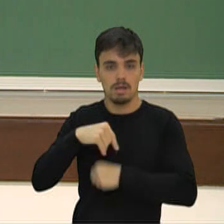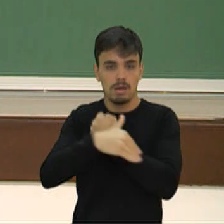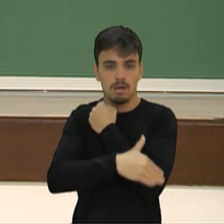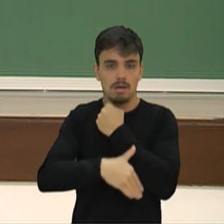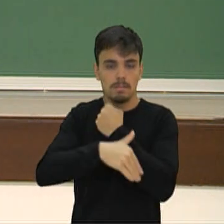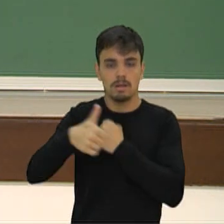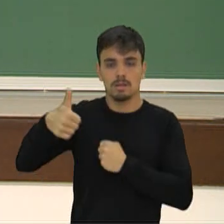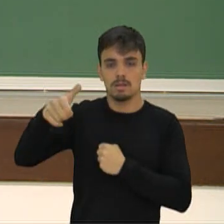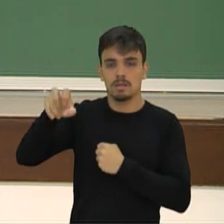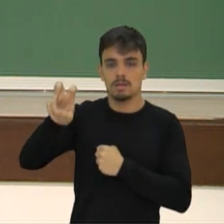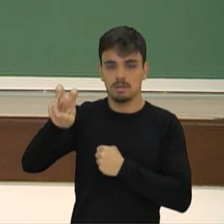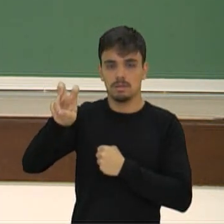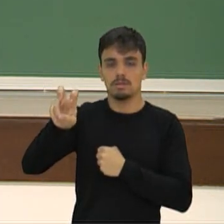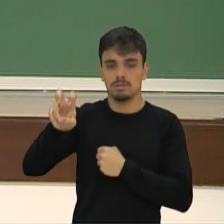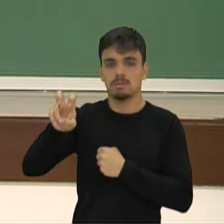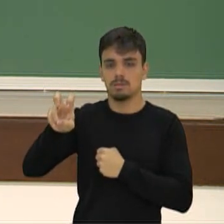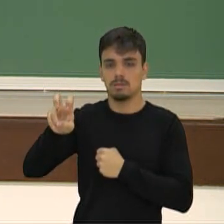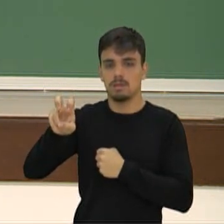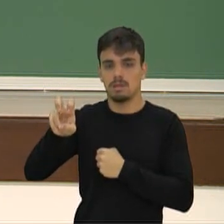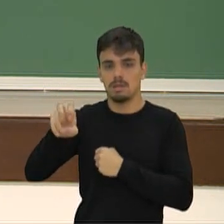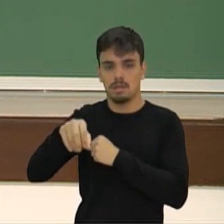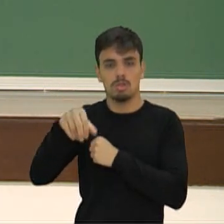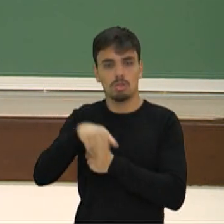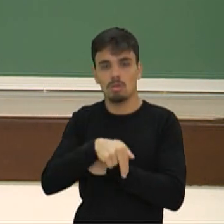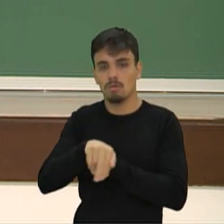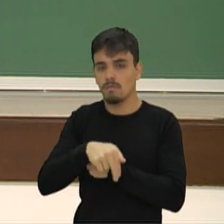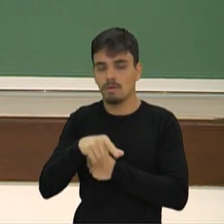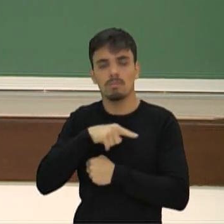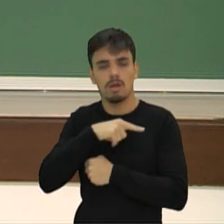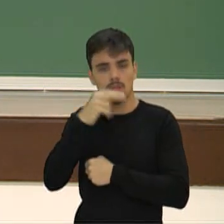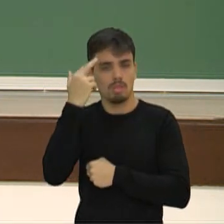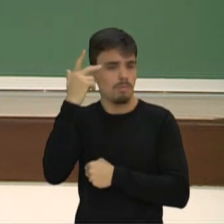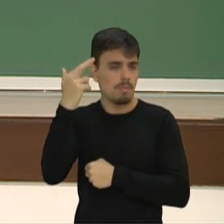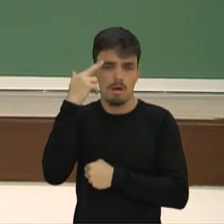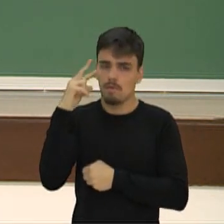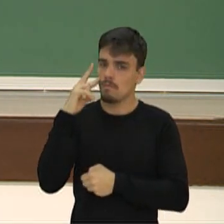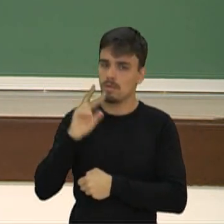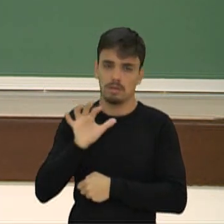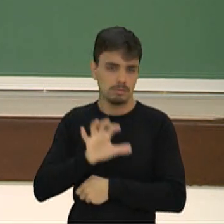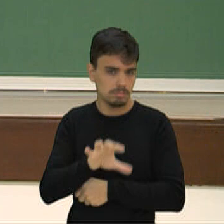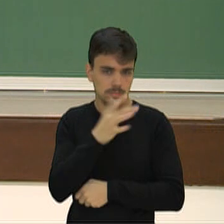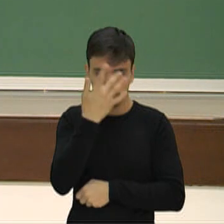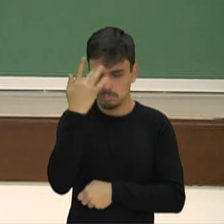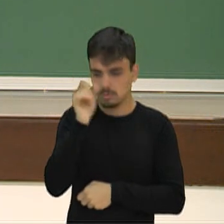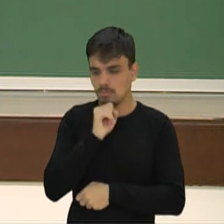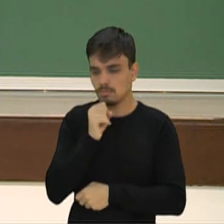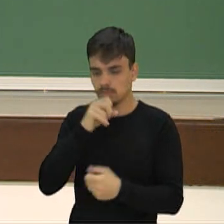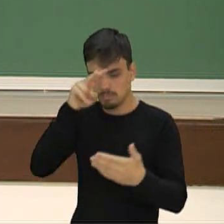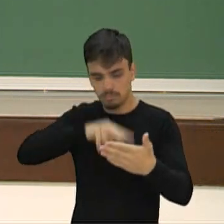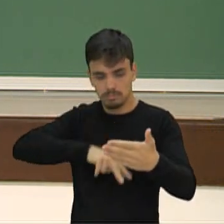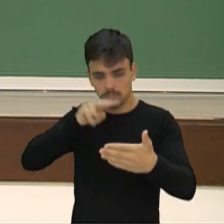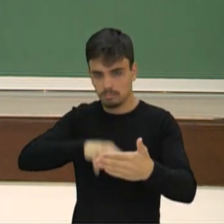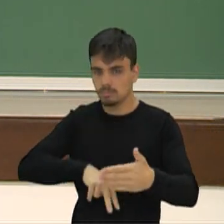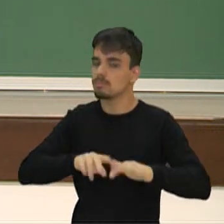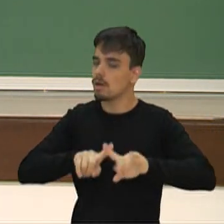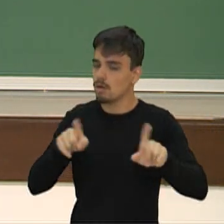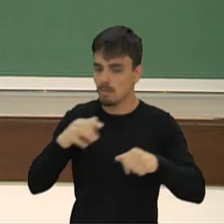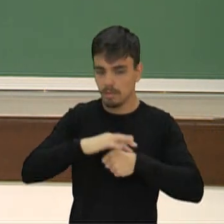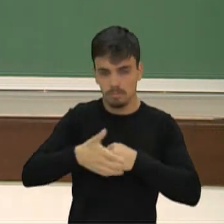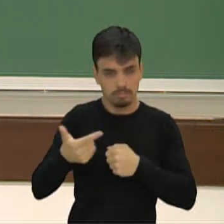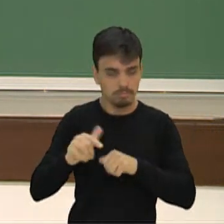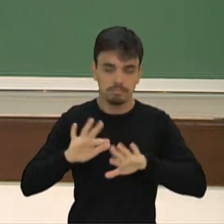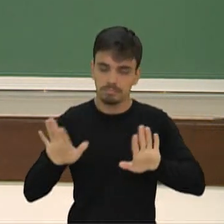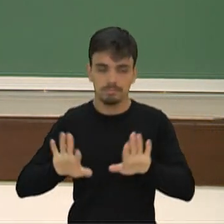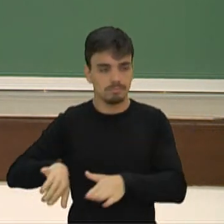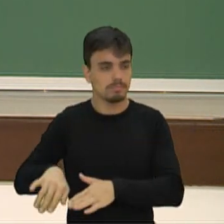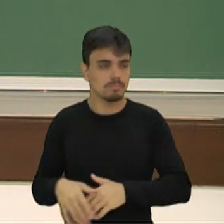um local chamado Boca Maldita, que é muito comum você ver esse tipo de circunstância, ok? Pelo menos era, antes da situação da pandemia. Mas vamos se atentar